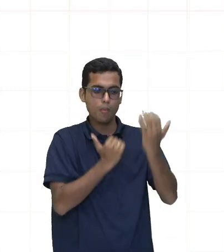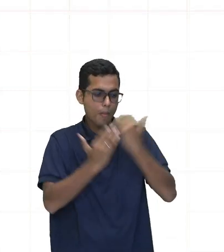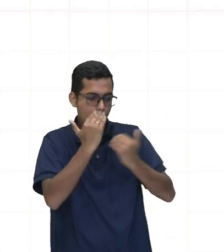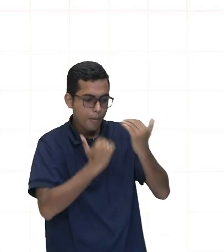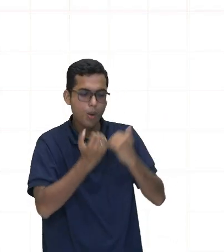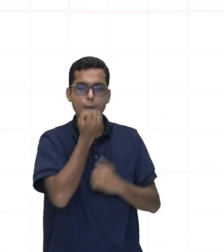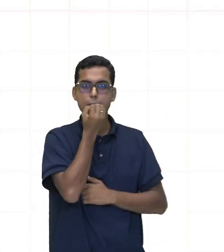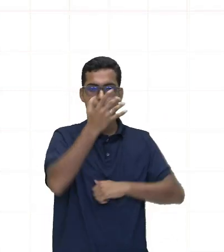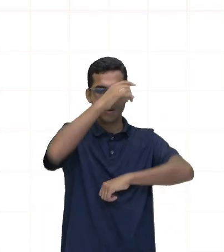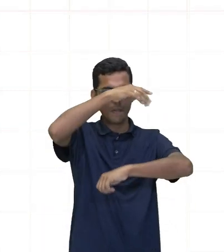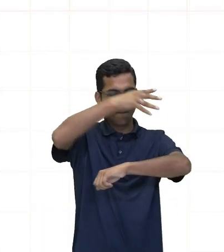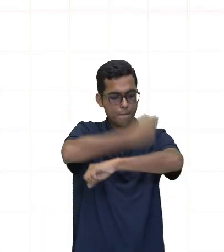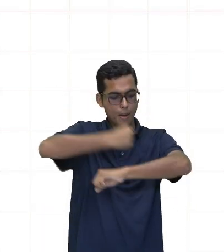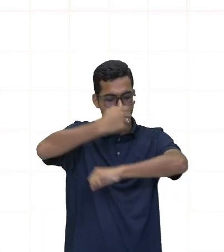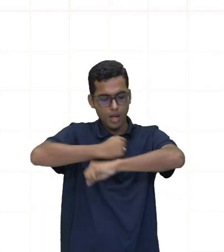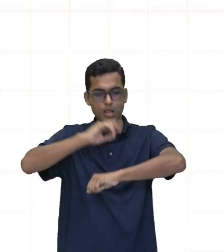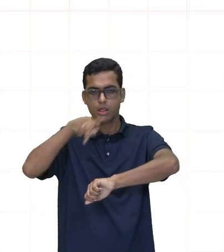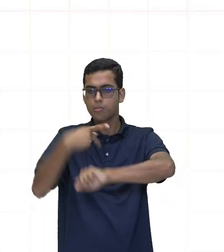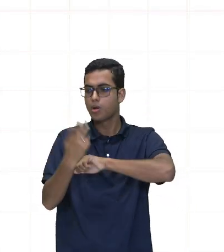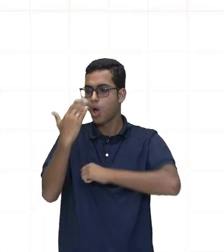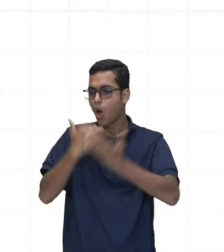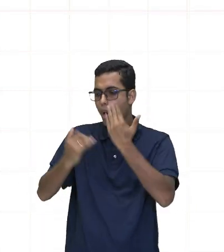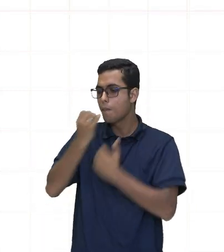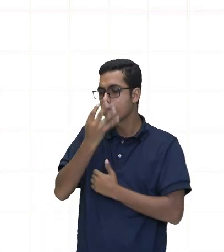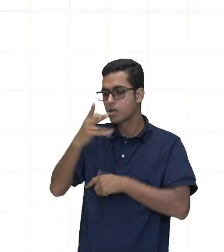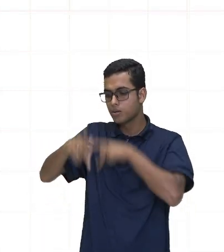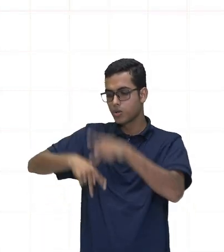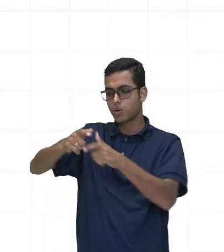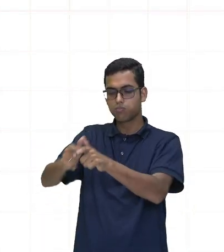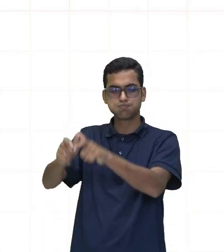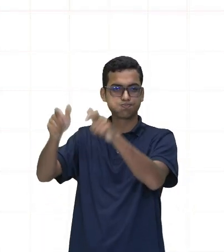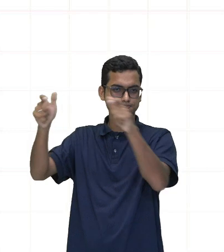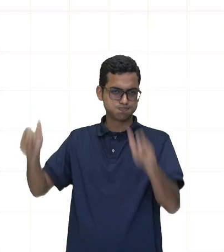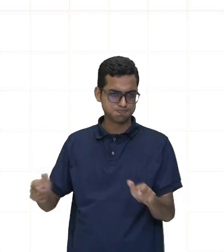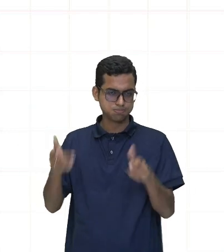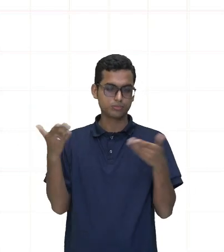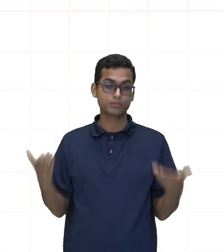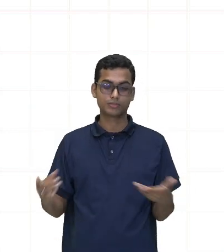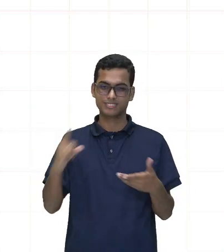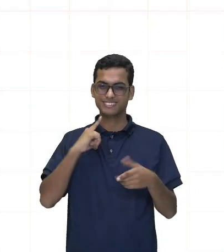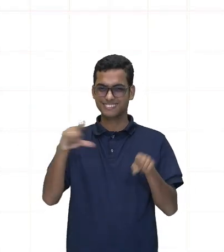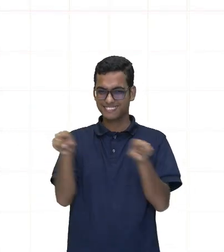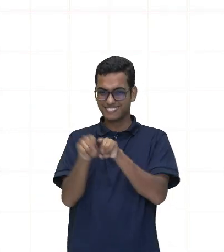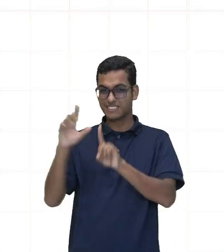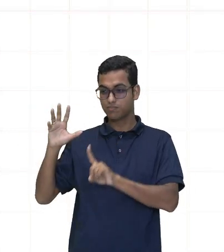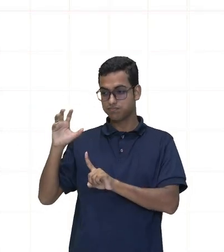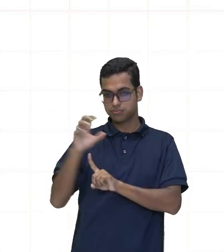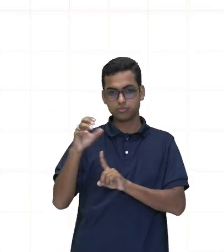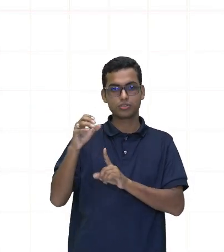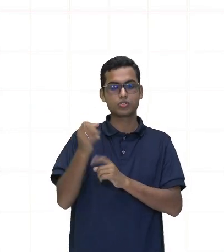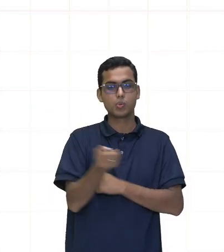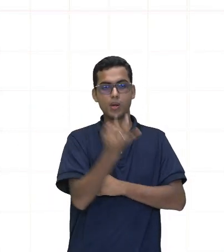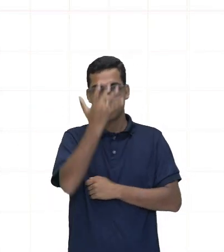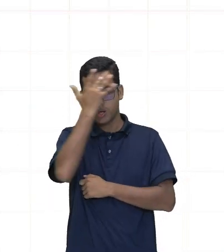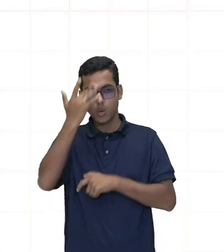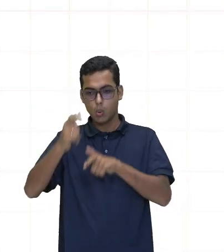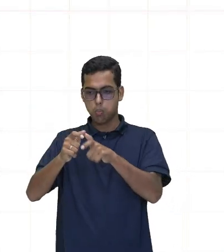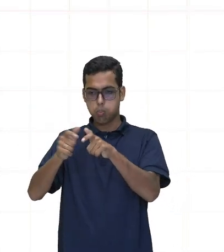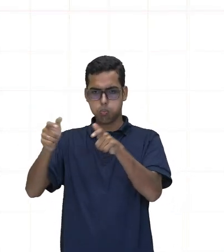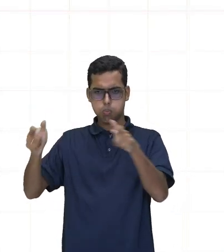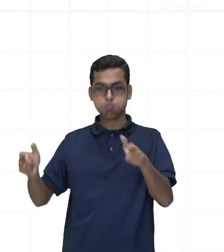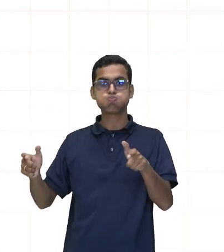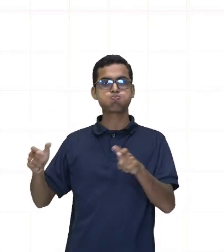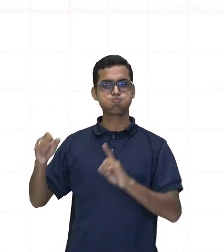vai fazer com que ocorra, ali no final da Europa, um renascimento comercial e